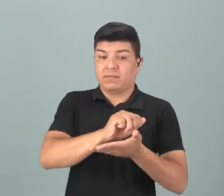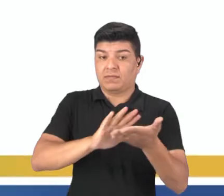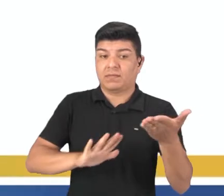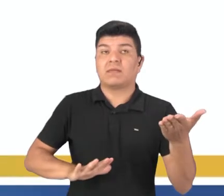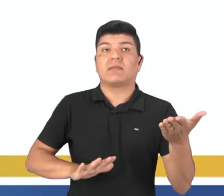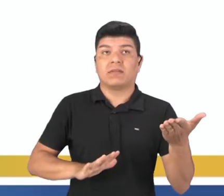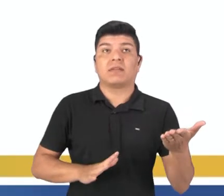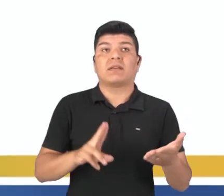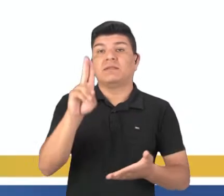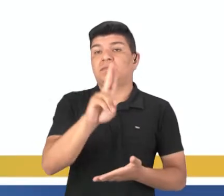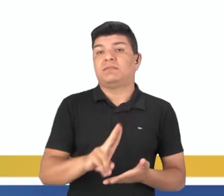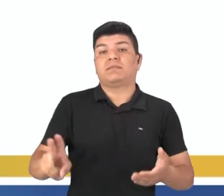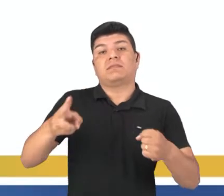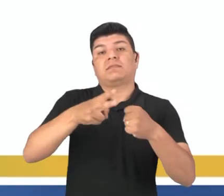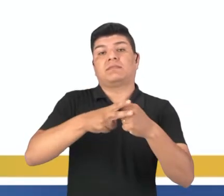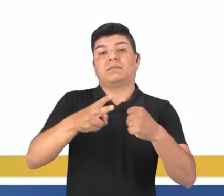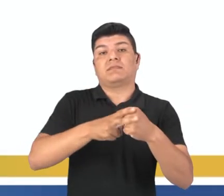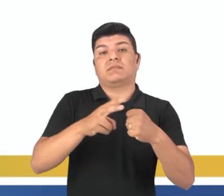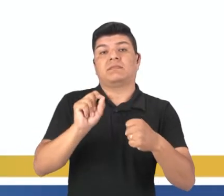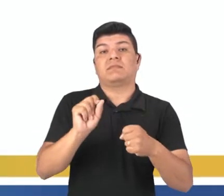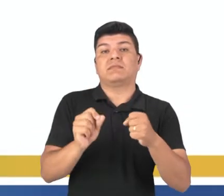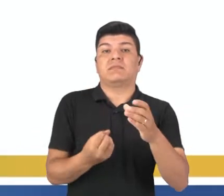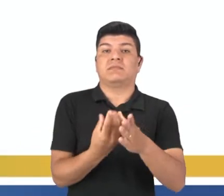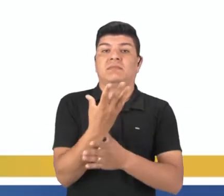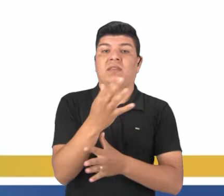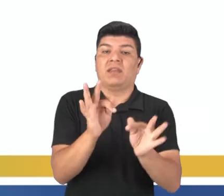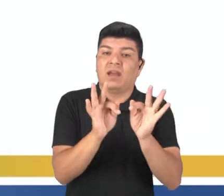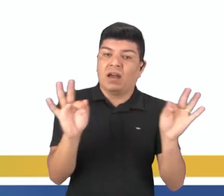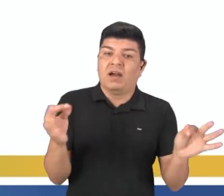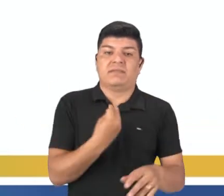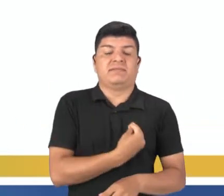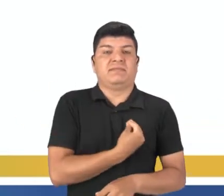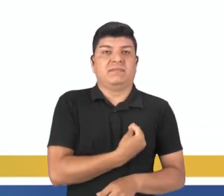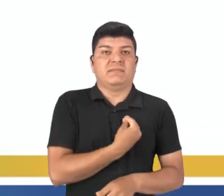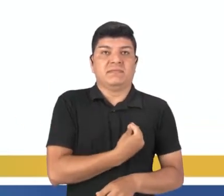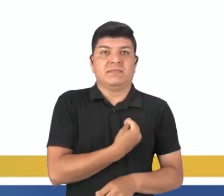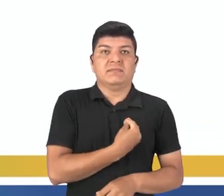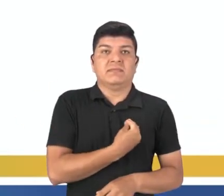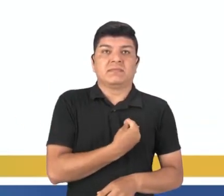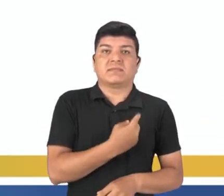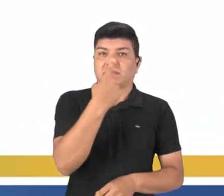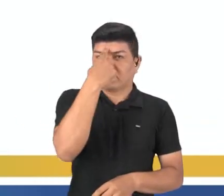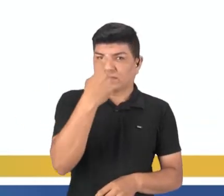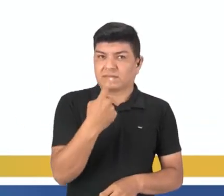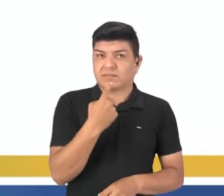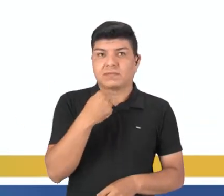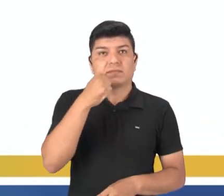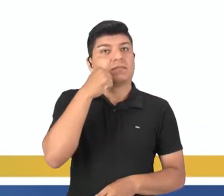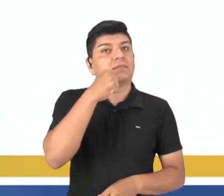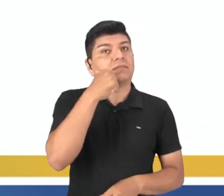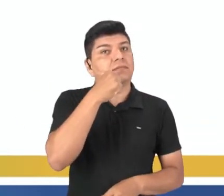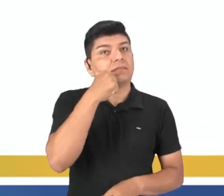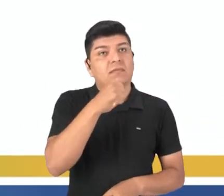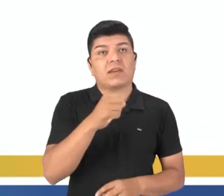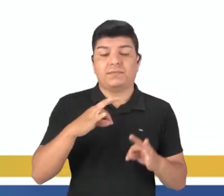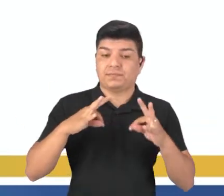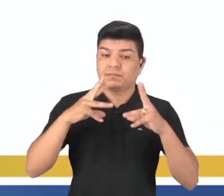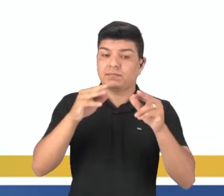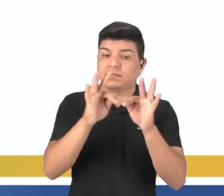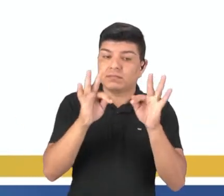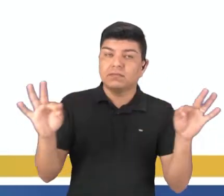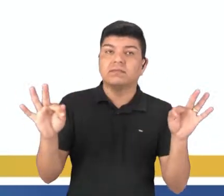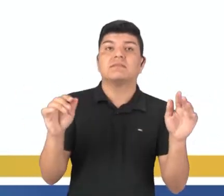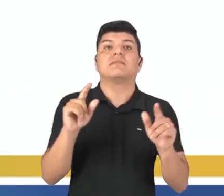exercises em uso e os verbos para formular frases no Simple Present então tem a imagem de uma menina para vocês então todas as